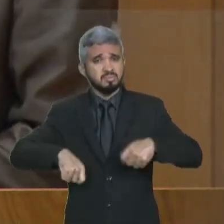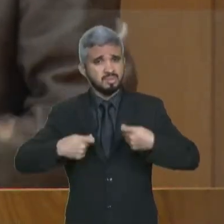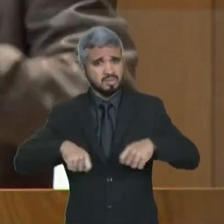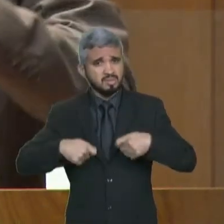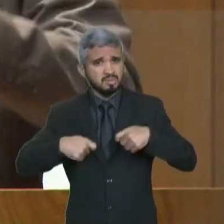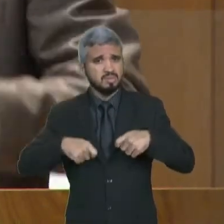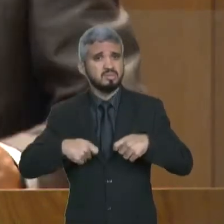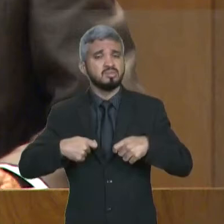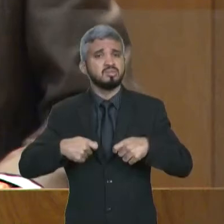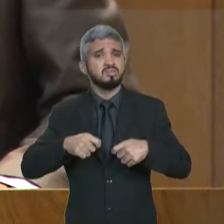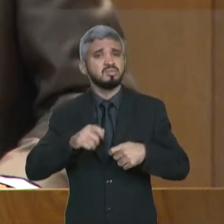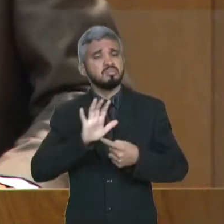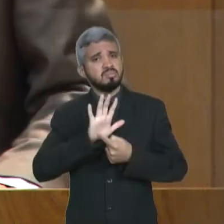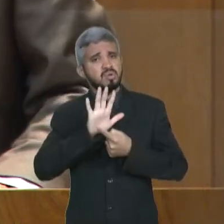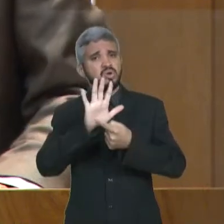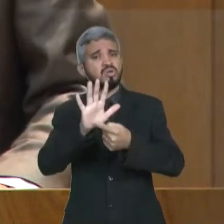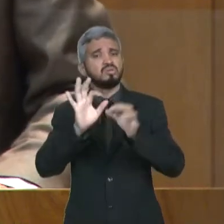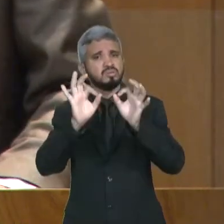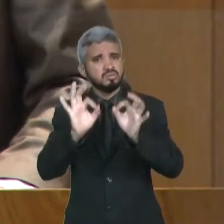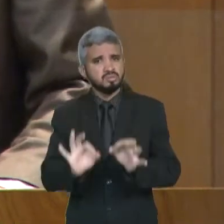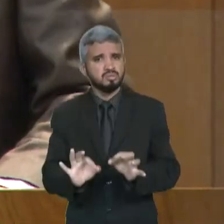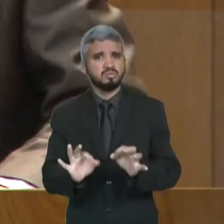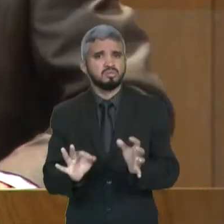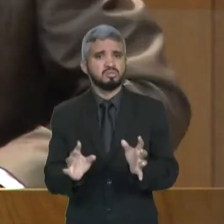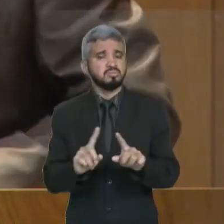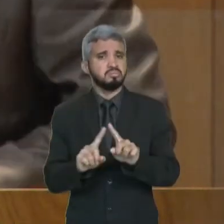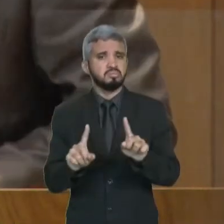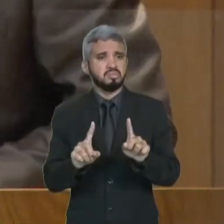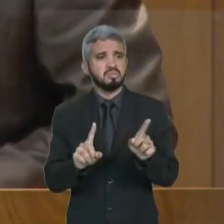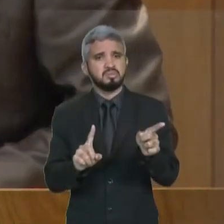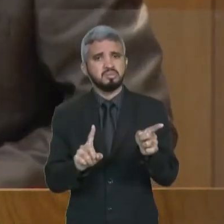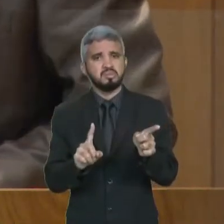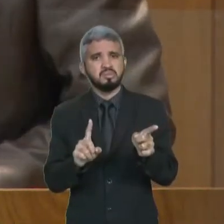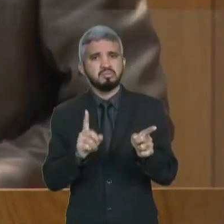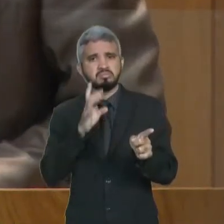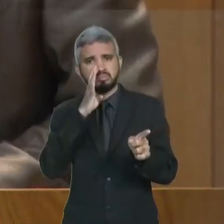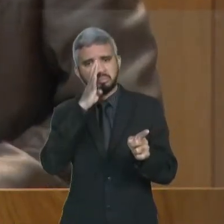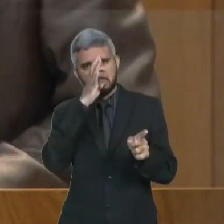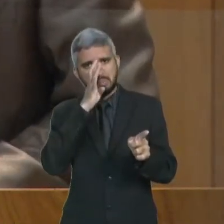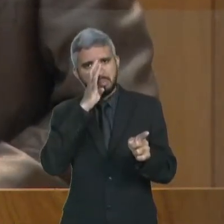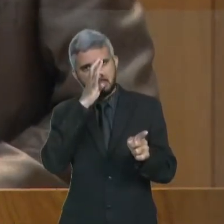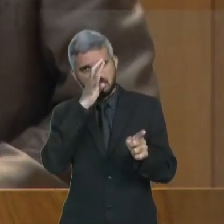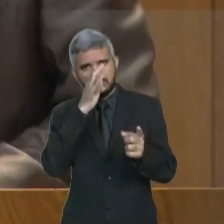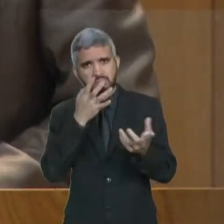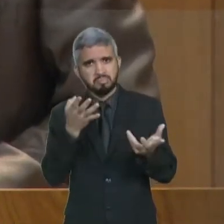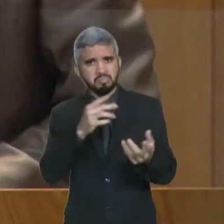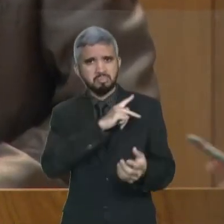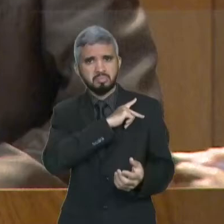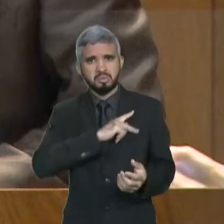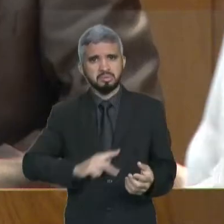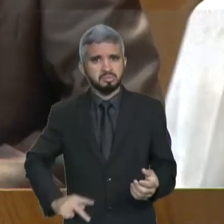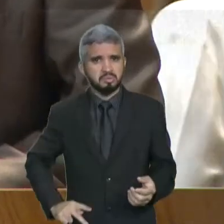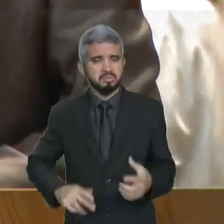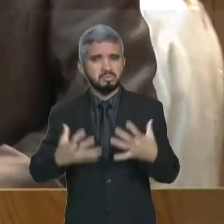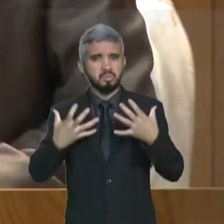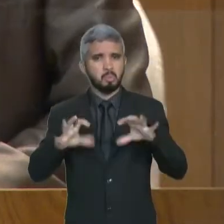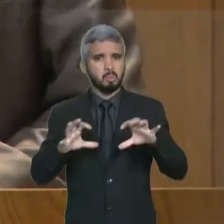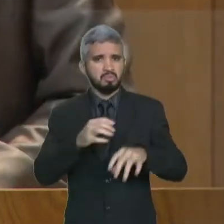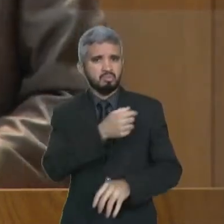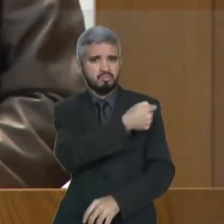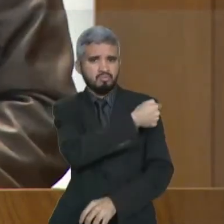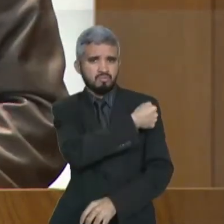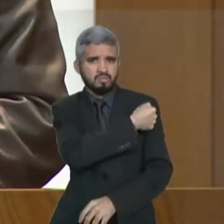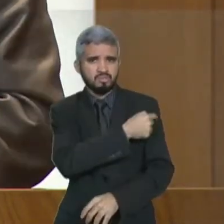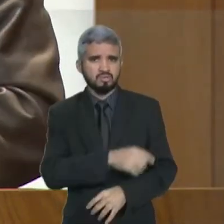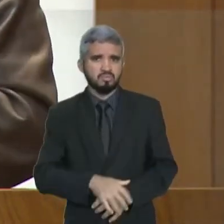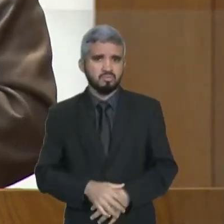O Bom exemplo mas é tudo que não se tem desse Presidente da República a caravana Lula